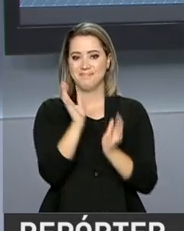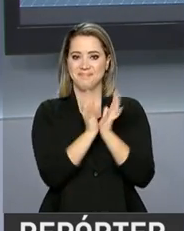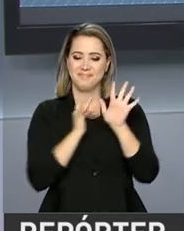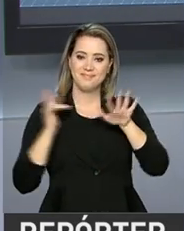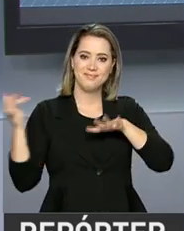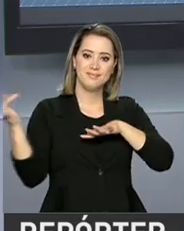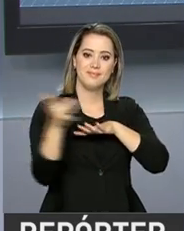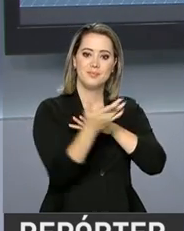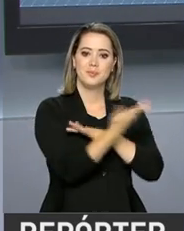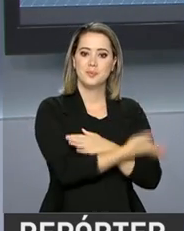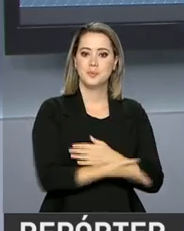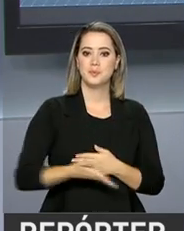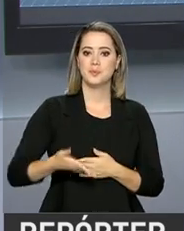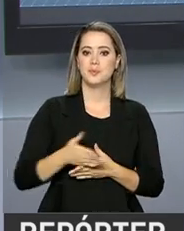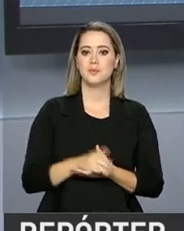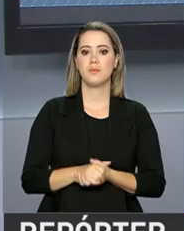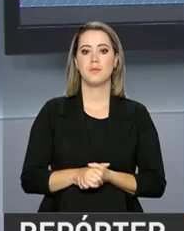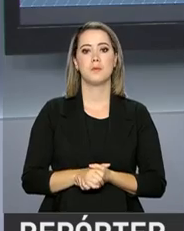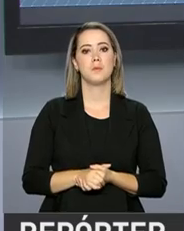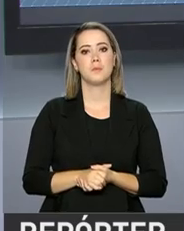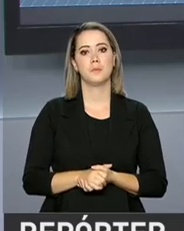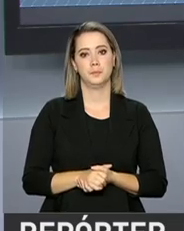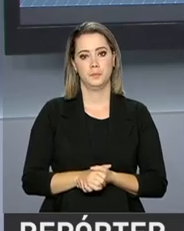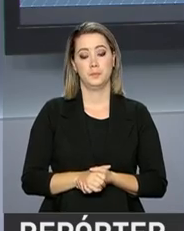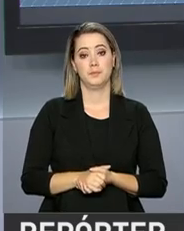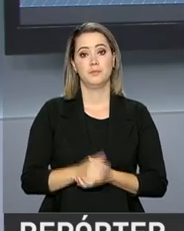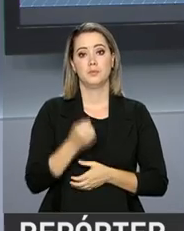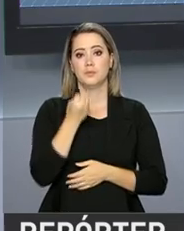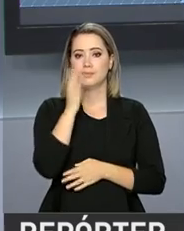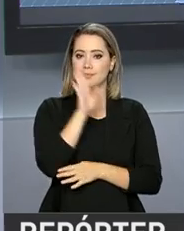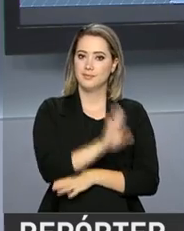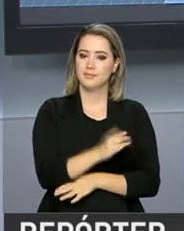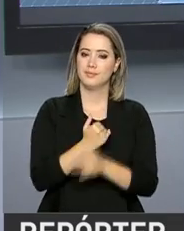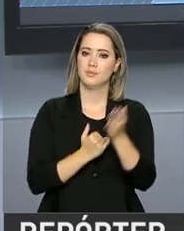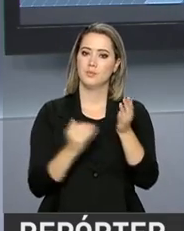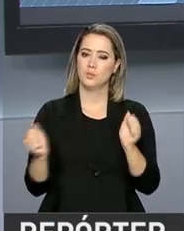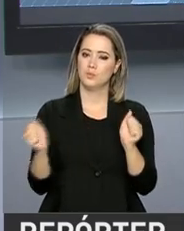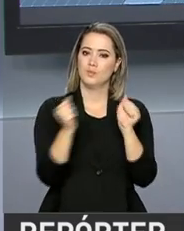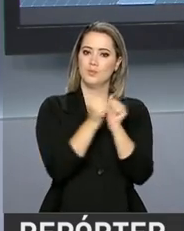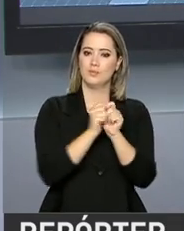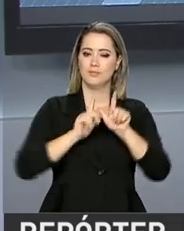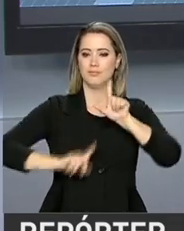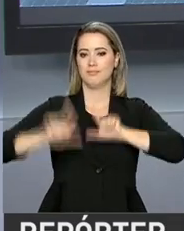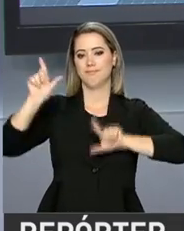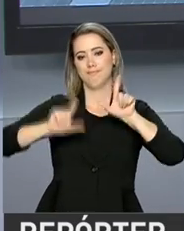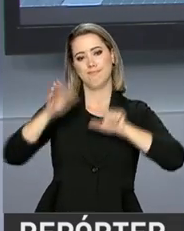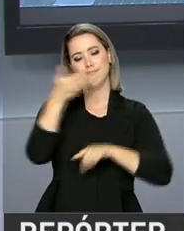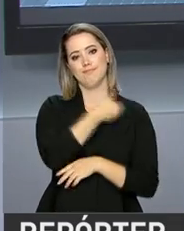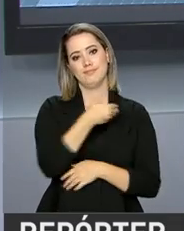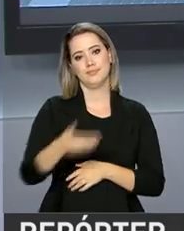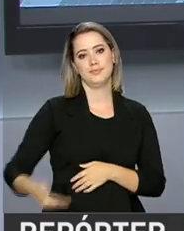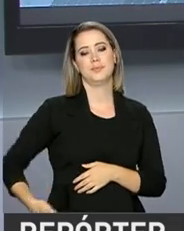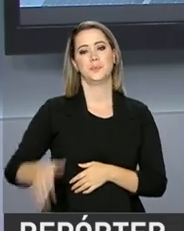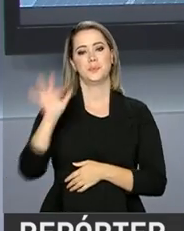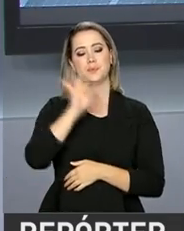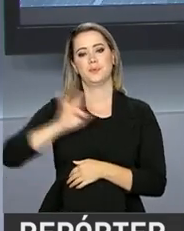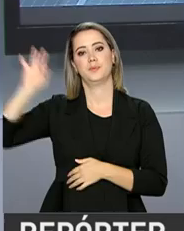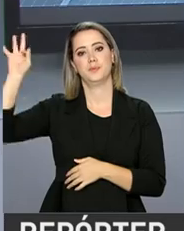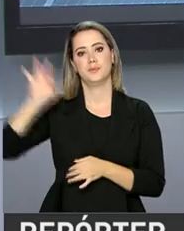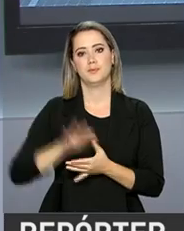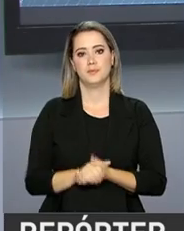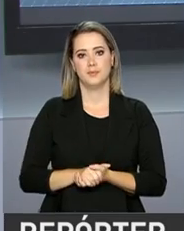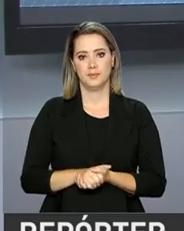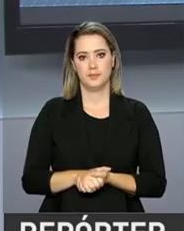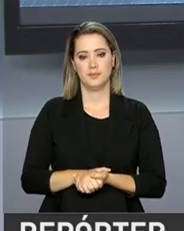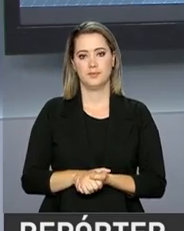pode acompanhar as novidades também Pelas nossas redes sociais Uma boa tarde para você continue com a gente aqui na NBR a TV do